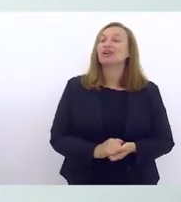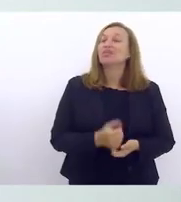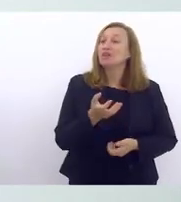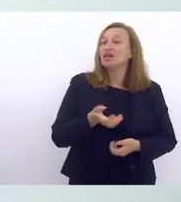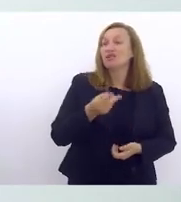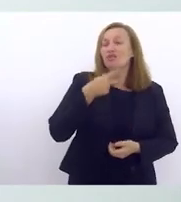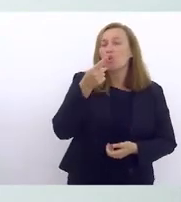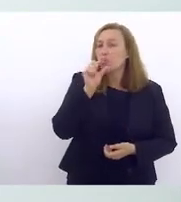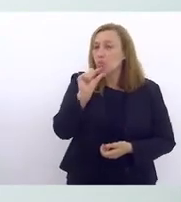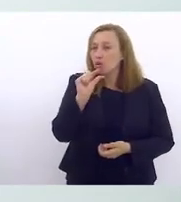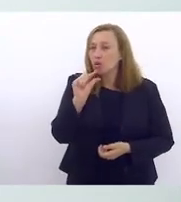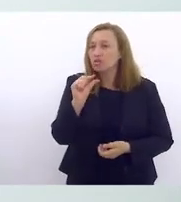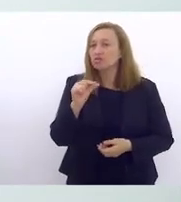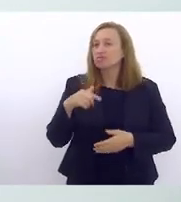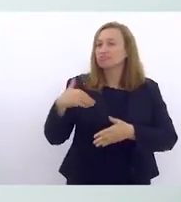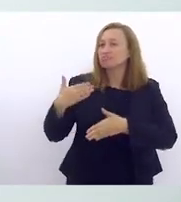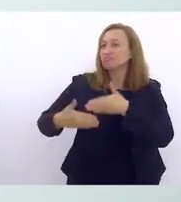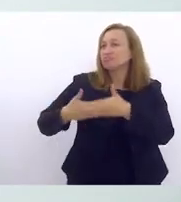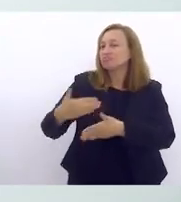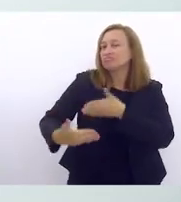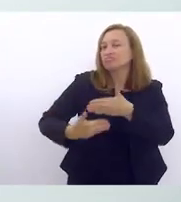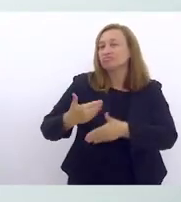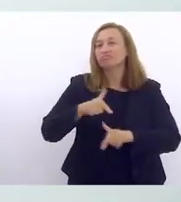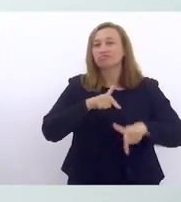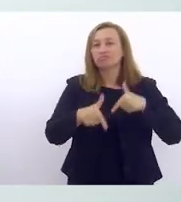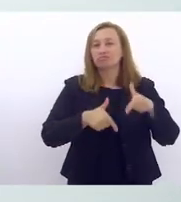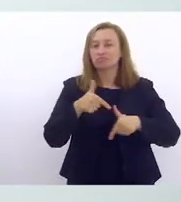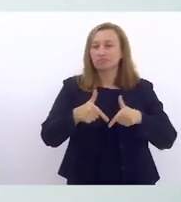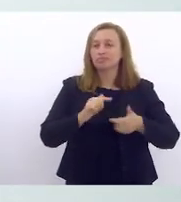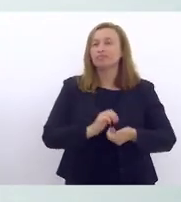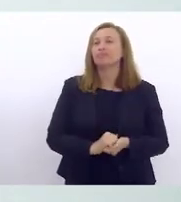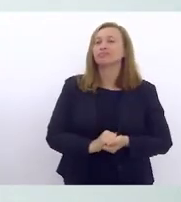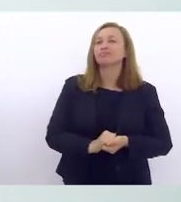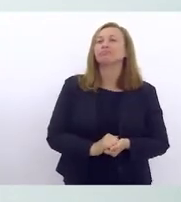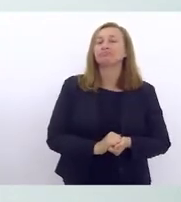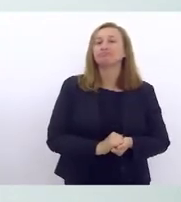falar um pouco da minha trajetória nesse mundo, né?